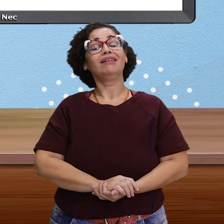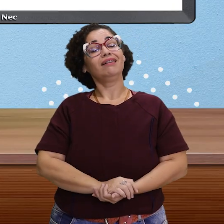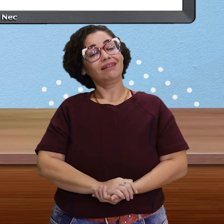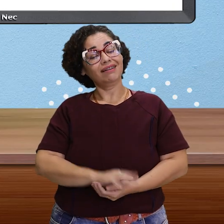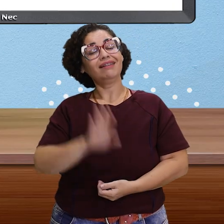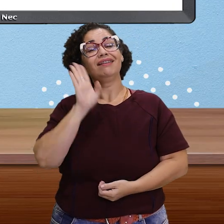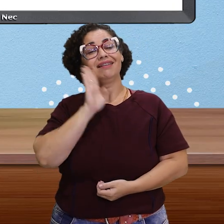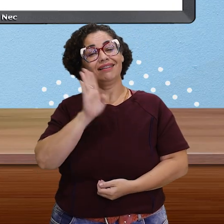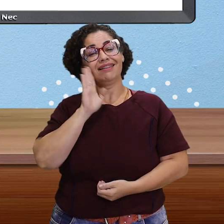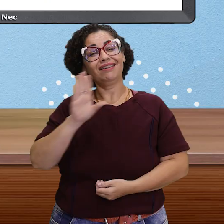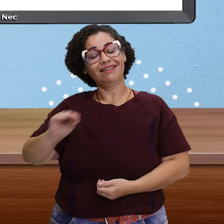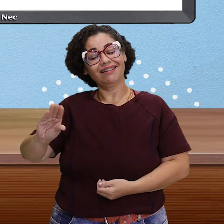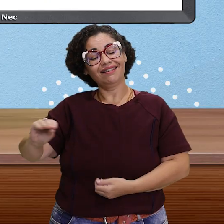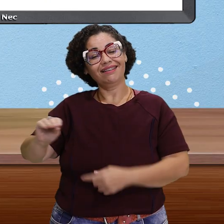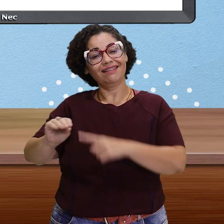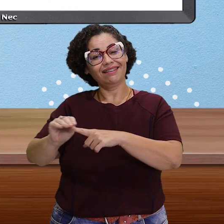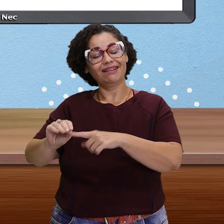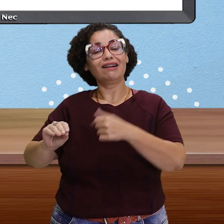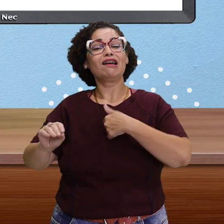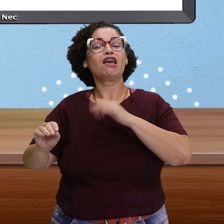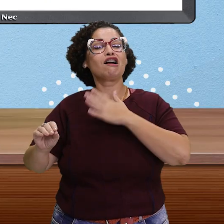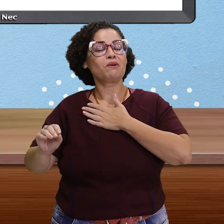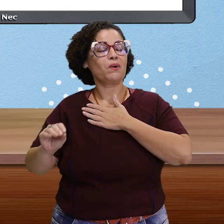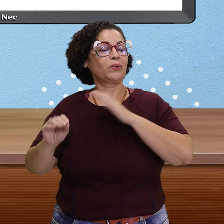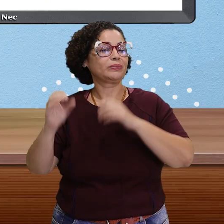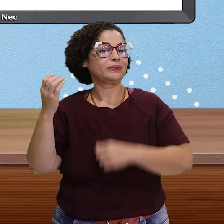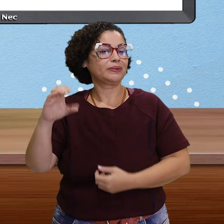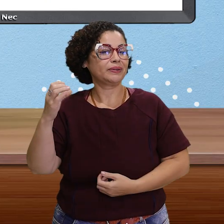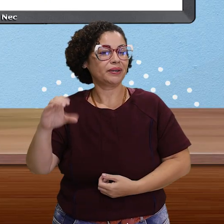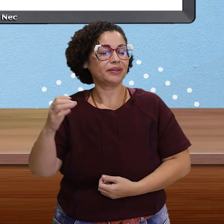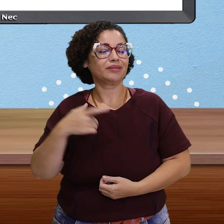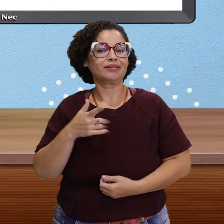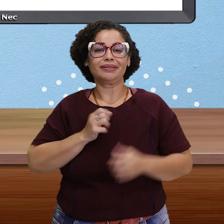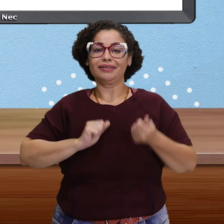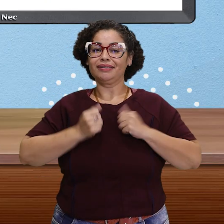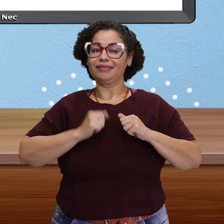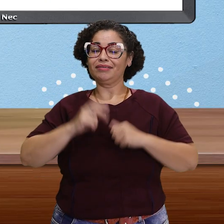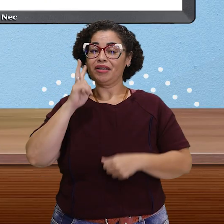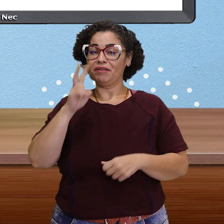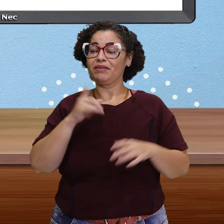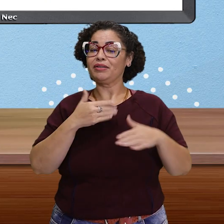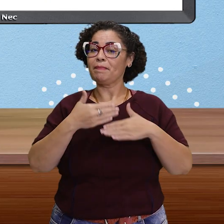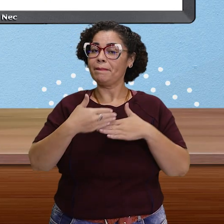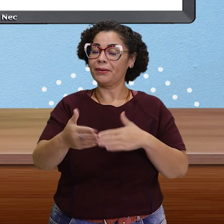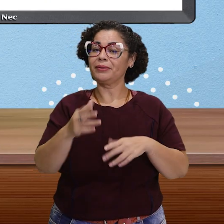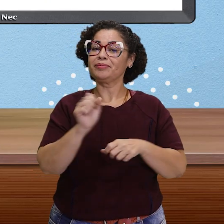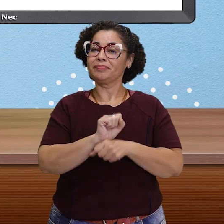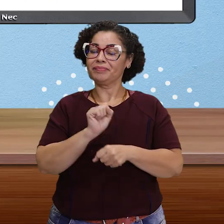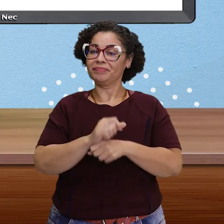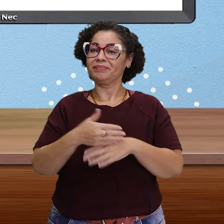Que legal! Olha, eu adoro ciências, viu? E tô ansiosa para essa nossa